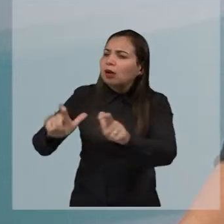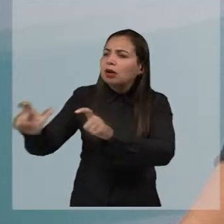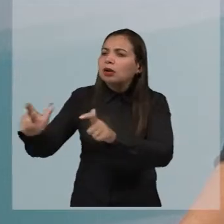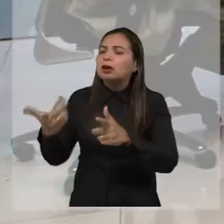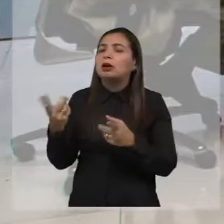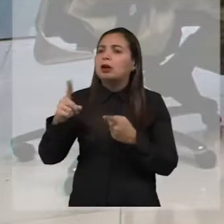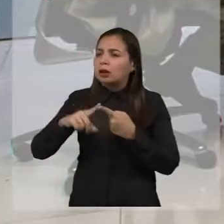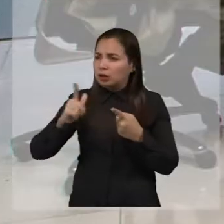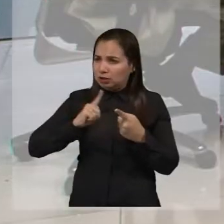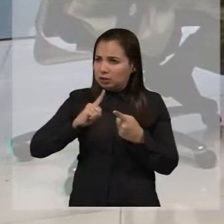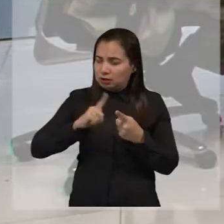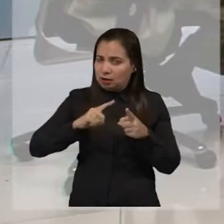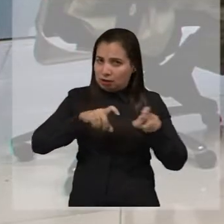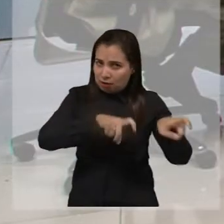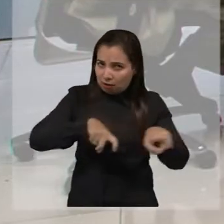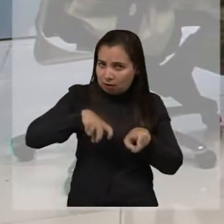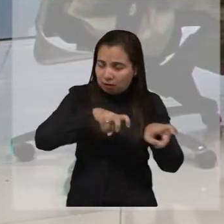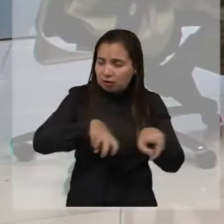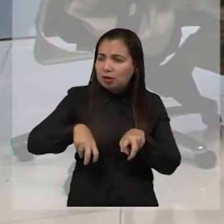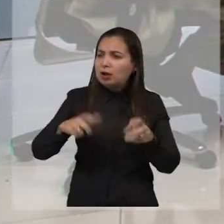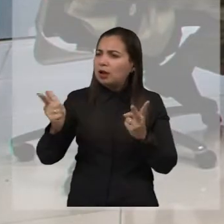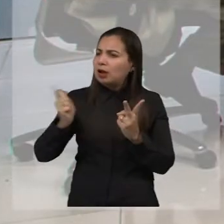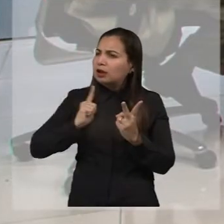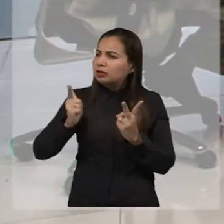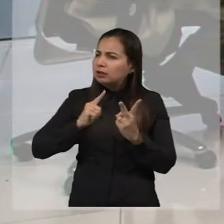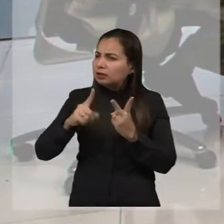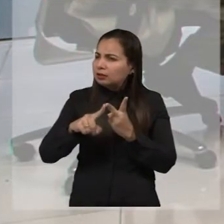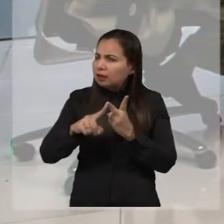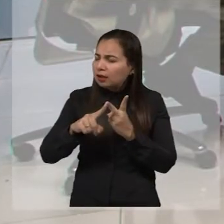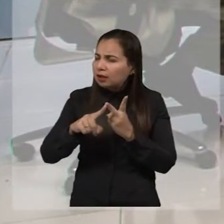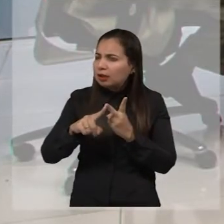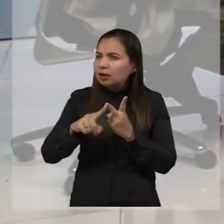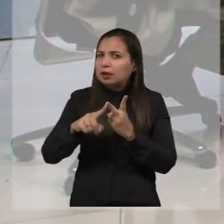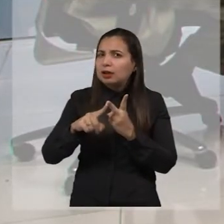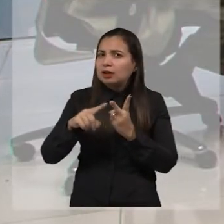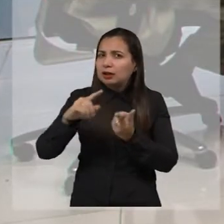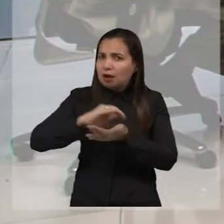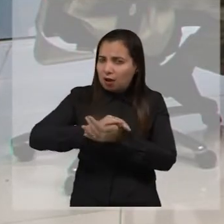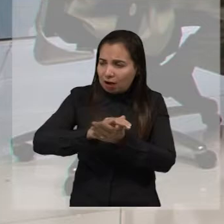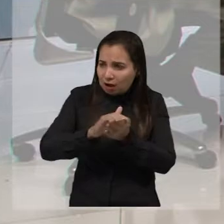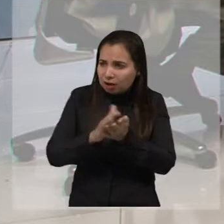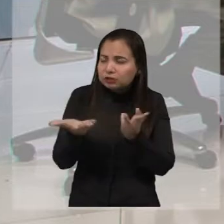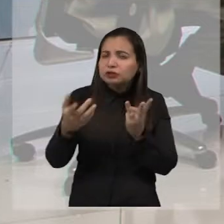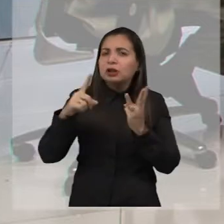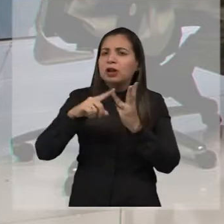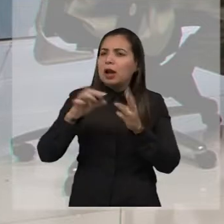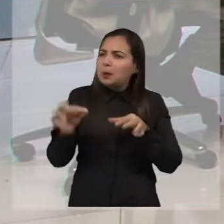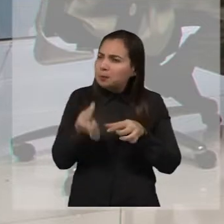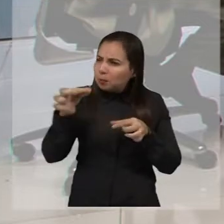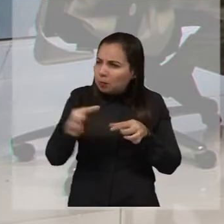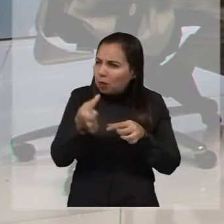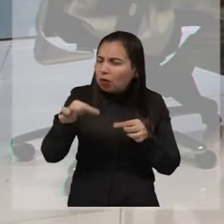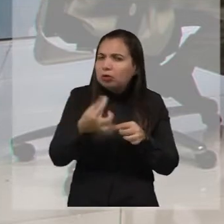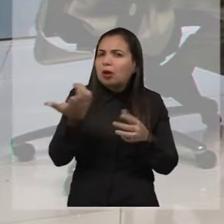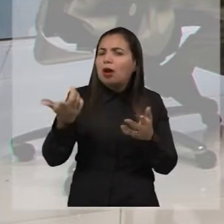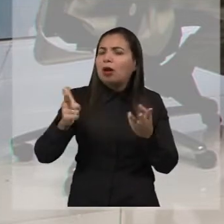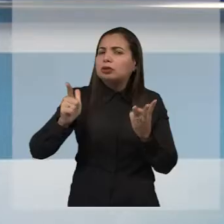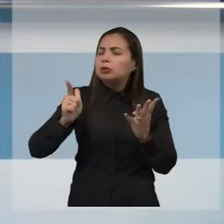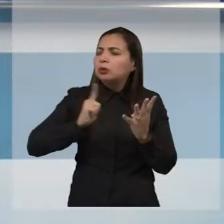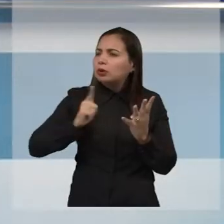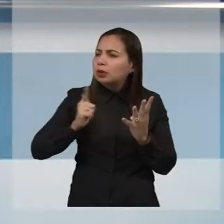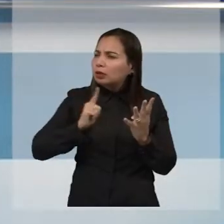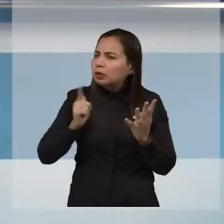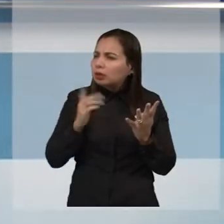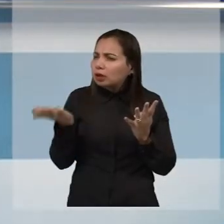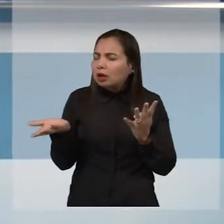eu vi na biblioteca, eu vi artesanato, né? Compreendendo aí bordados, renda, uma série